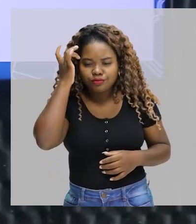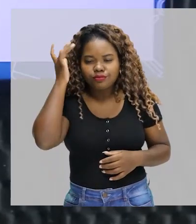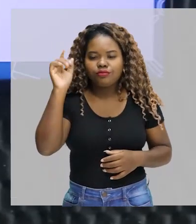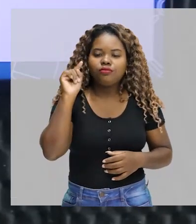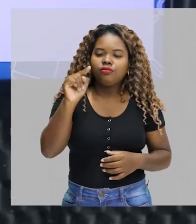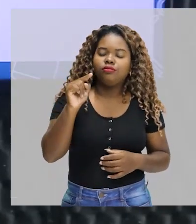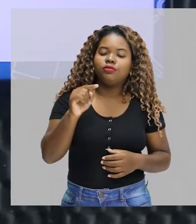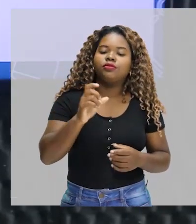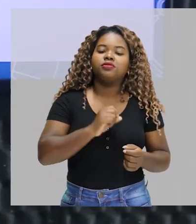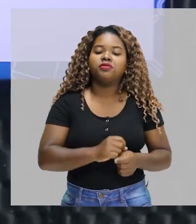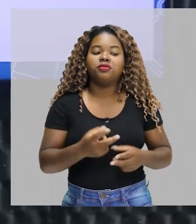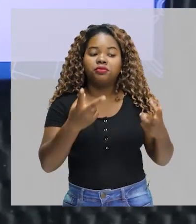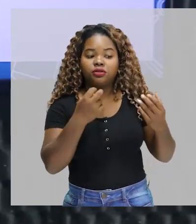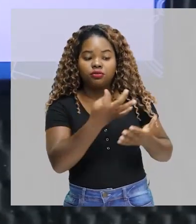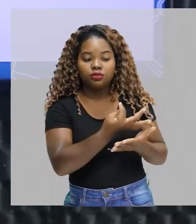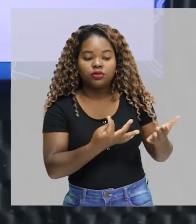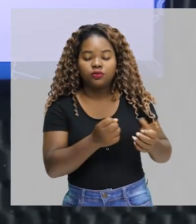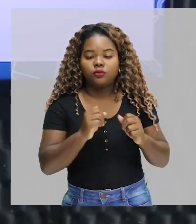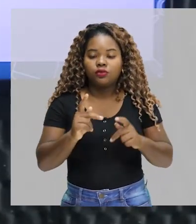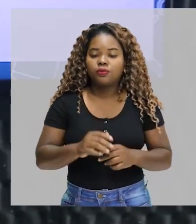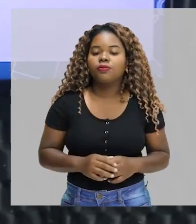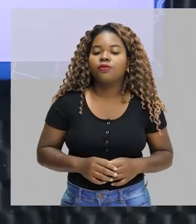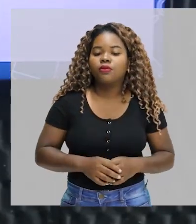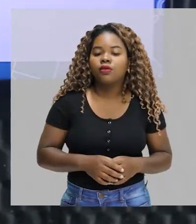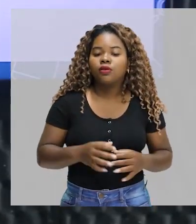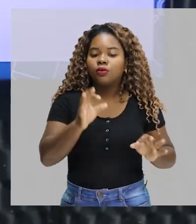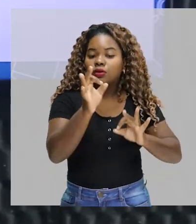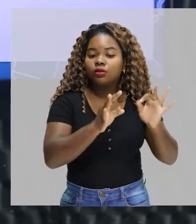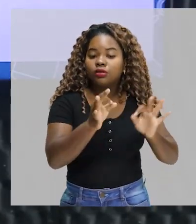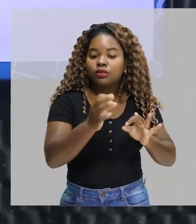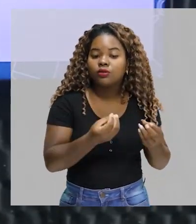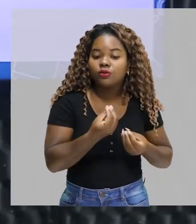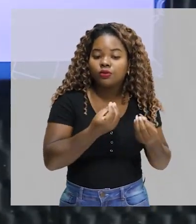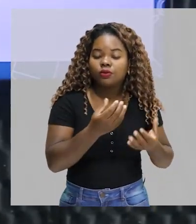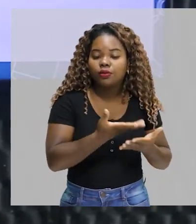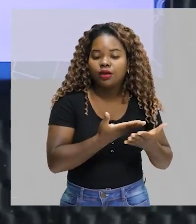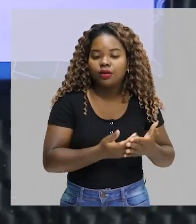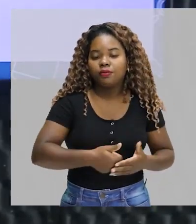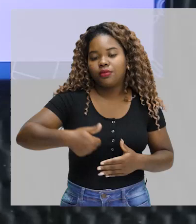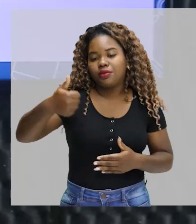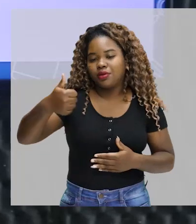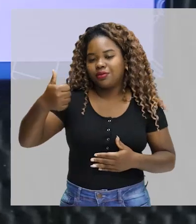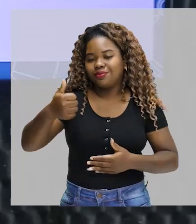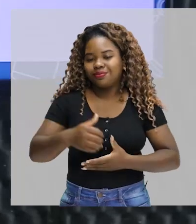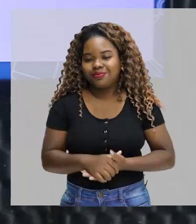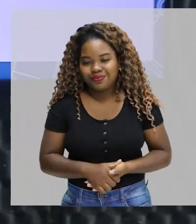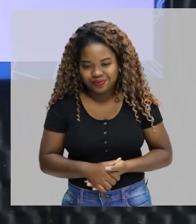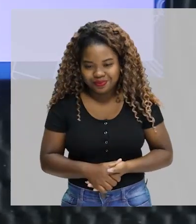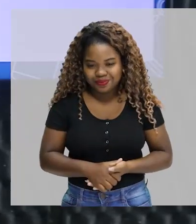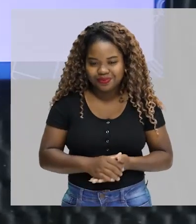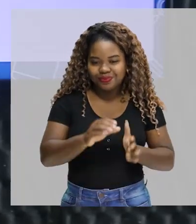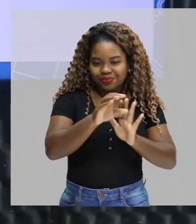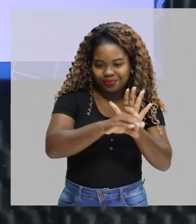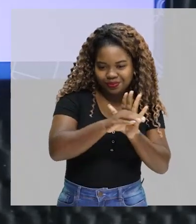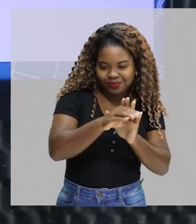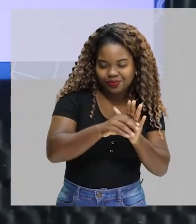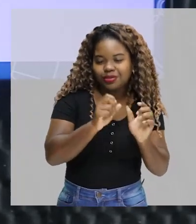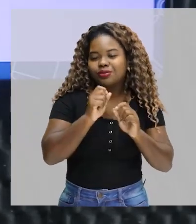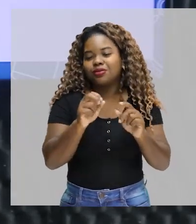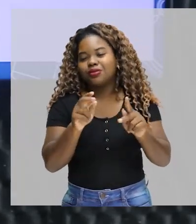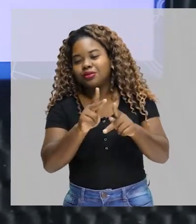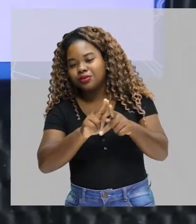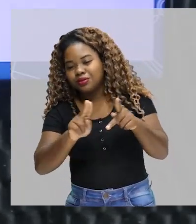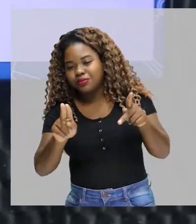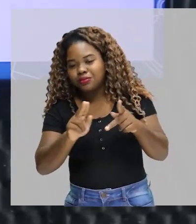para você interpretar o texto. Bom, nosso roteiro de hoje, nós vamos primeiro uma definição. O que são pronomes? Relembrar